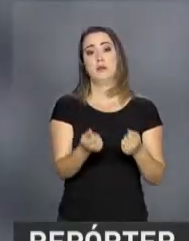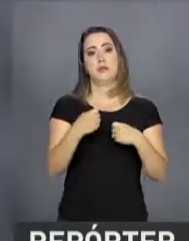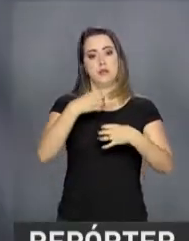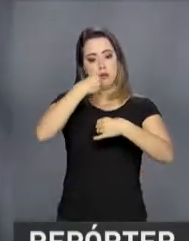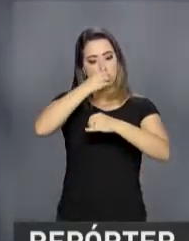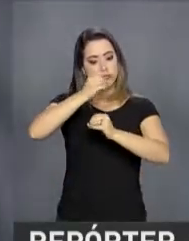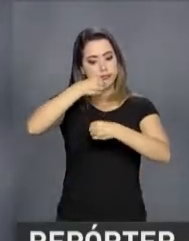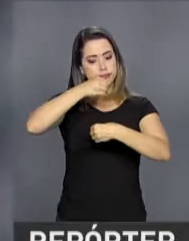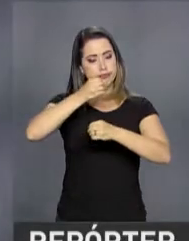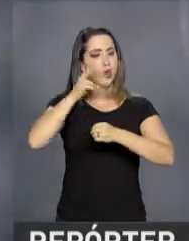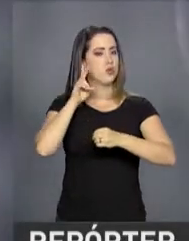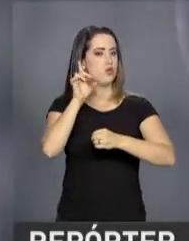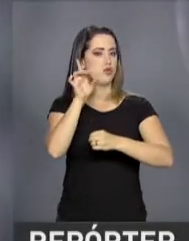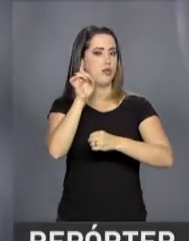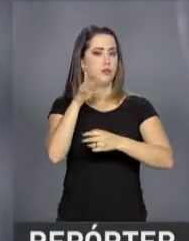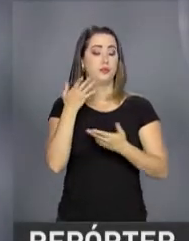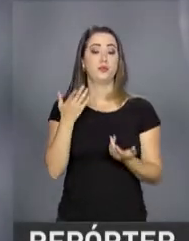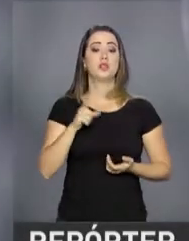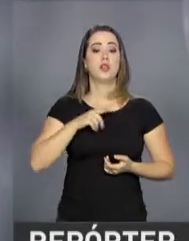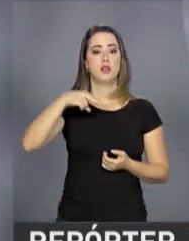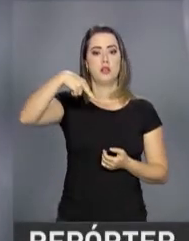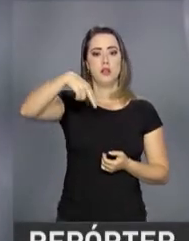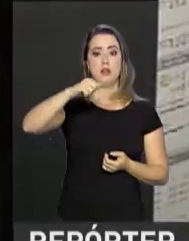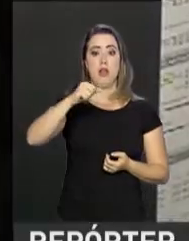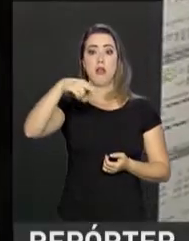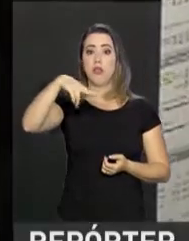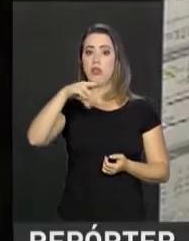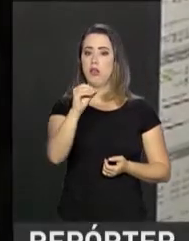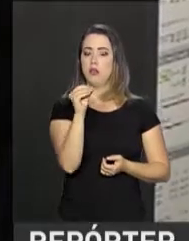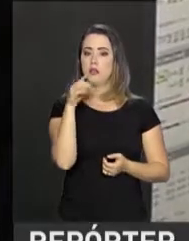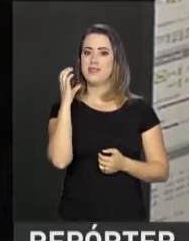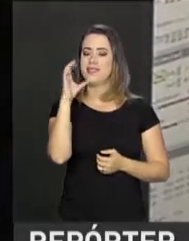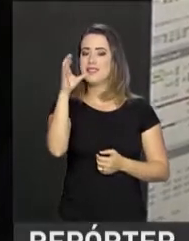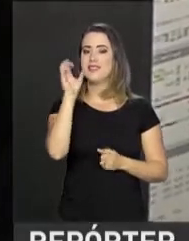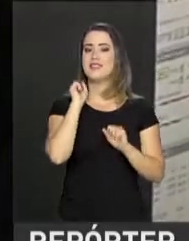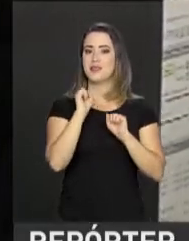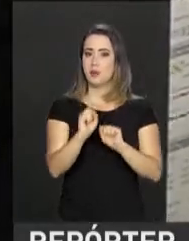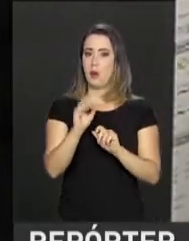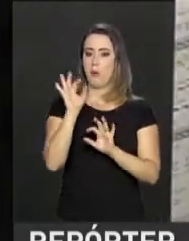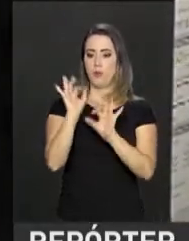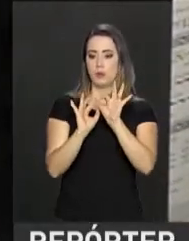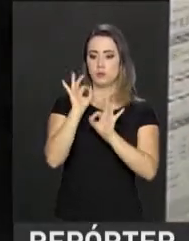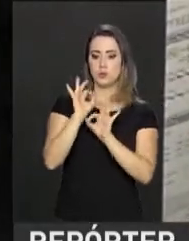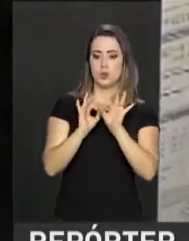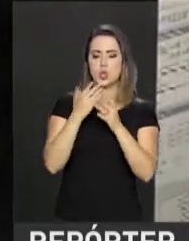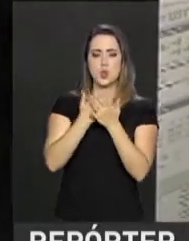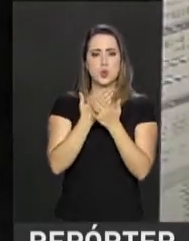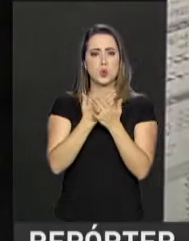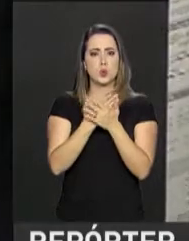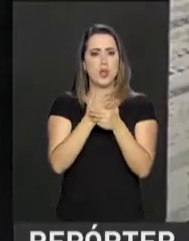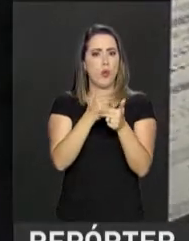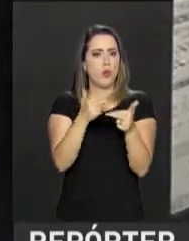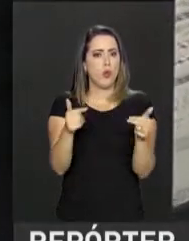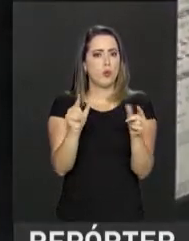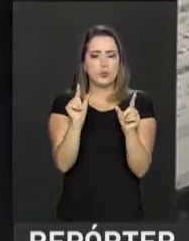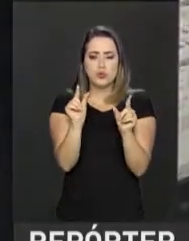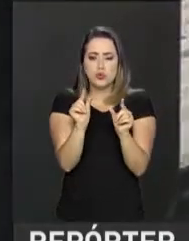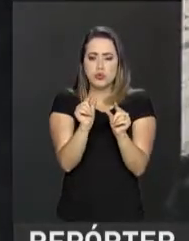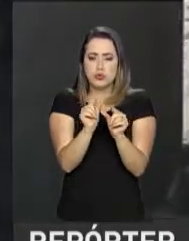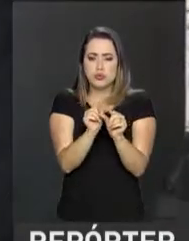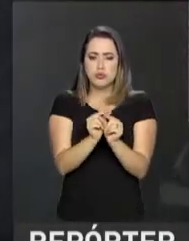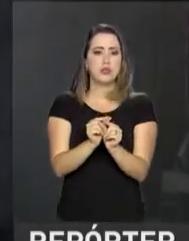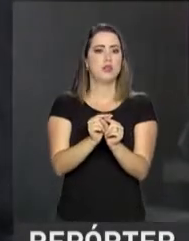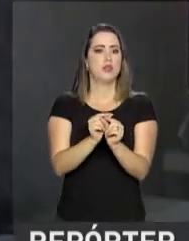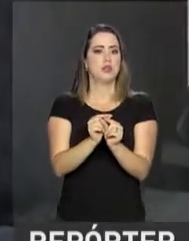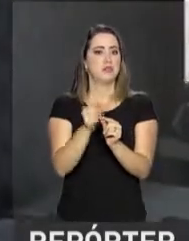possível graças à nanotecnologia ciência capaz de manipular estudar materiais milhares de